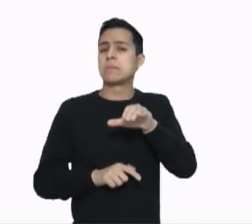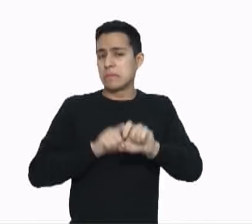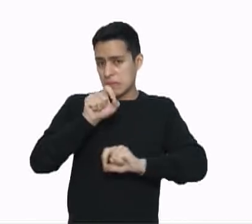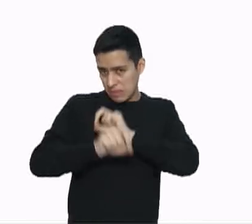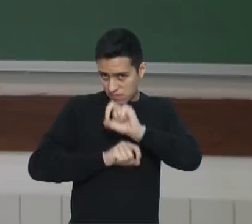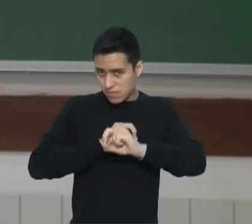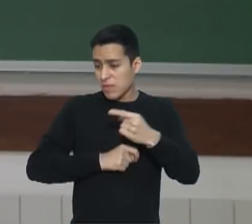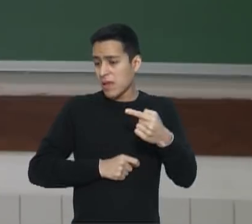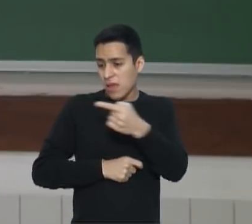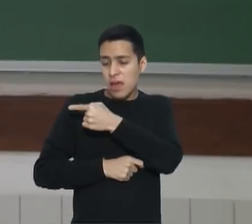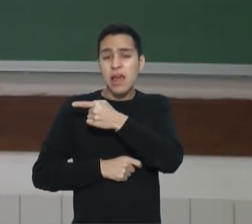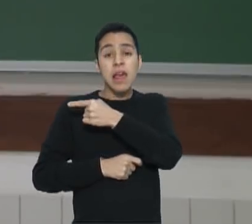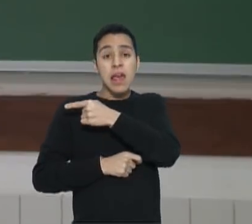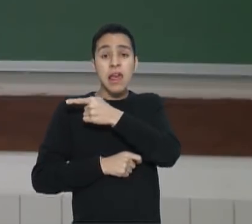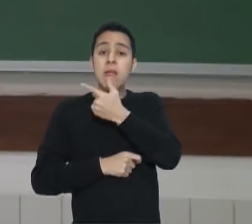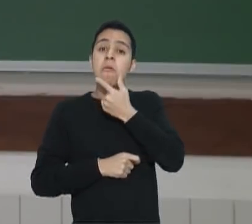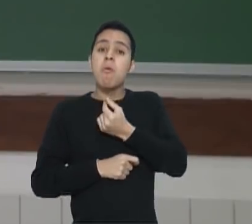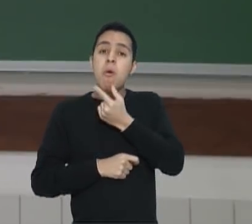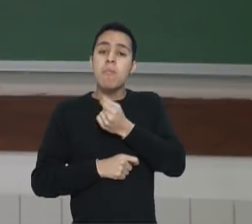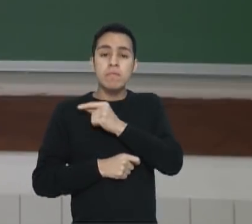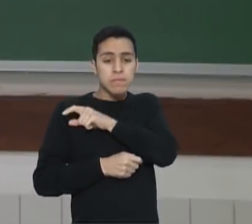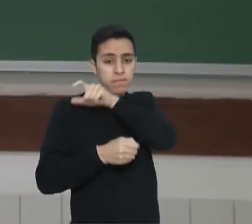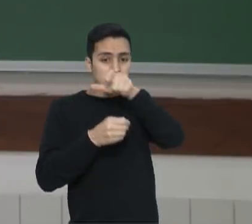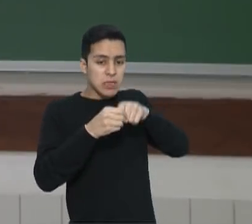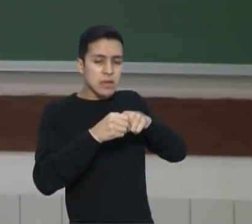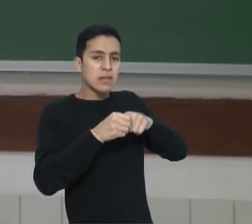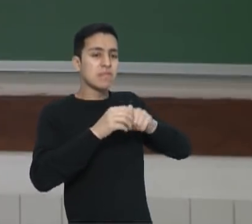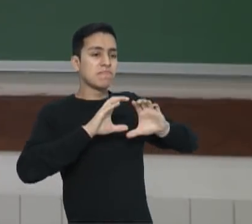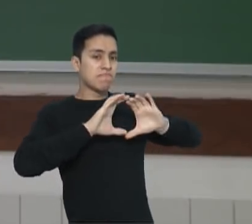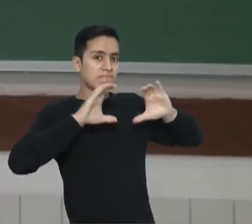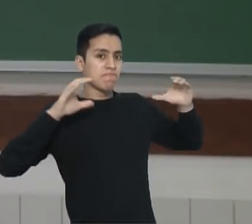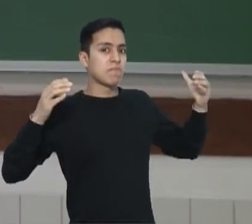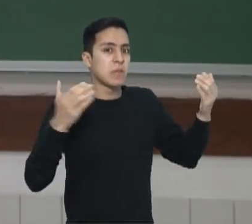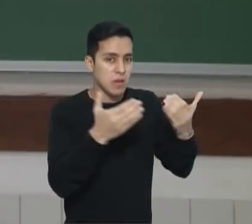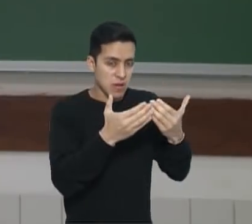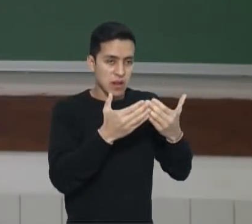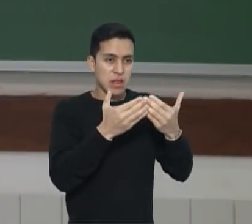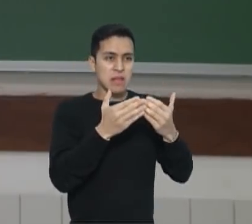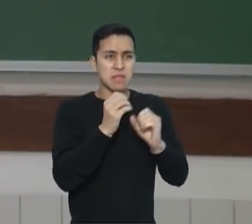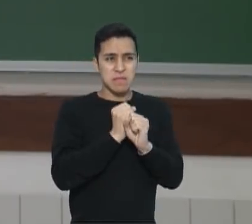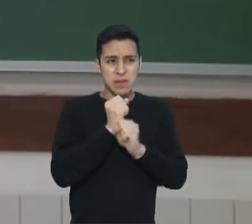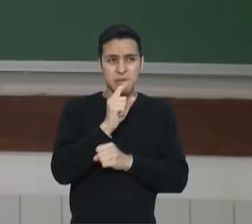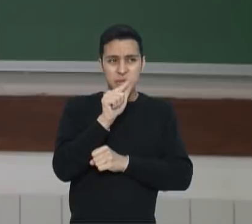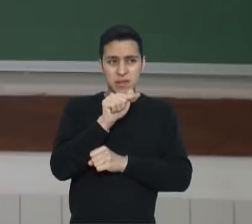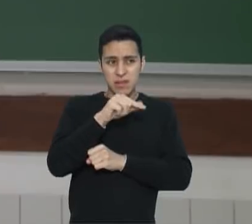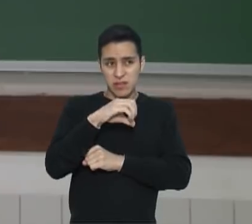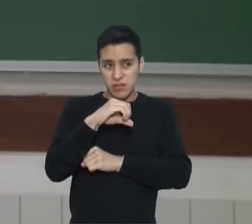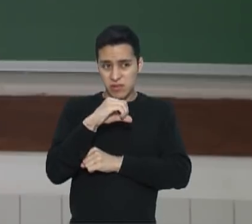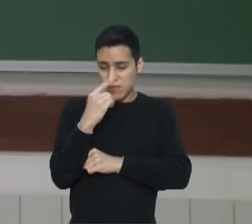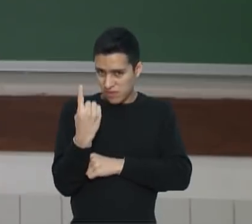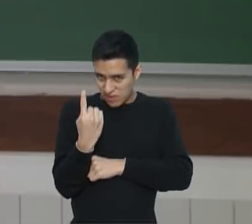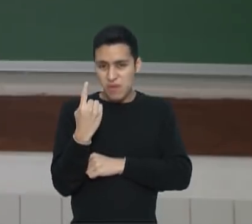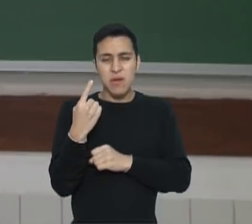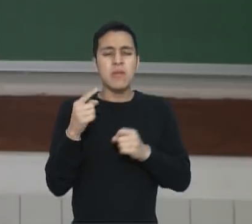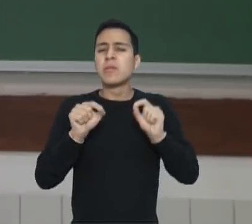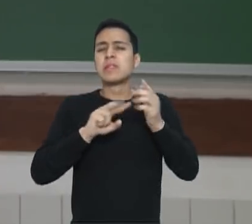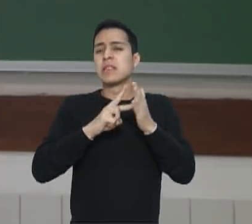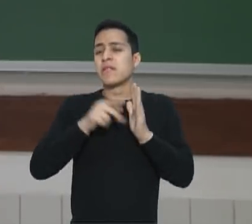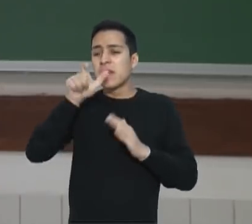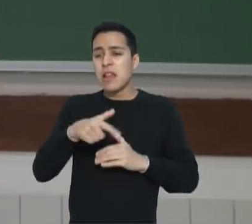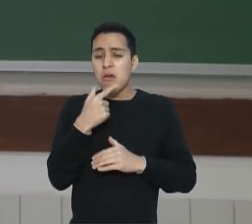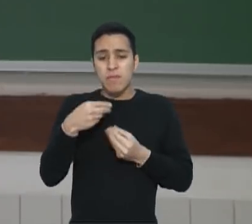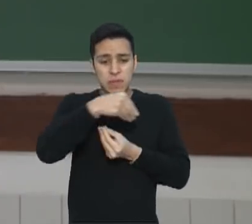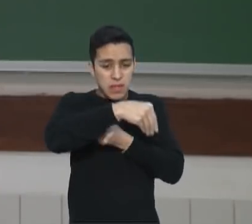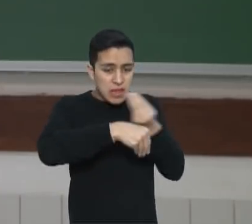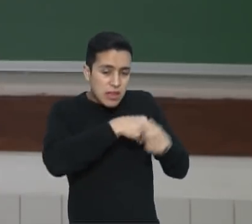ele inclusive pertenceu à Assembleia Constituinte de 1791 na Revolução Francesa. Então, o professor quer dizer que ele era um